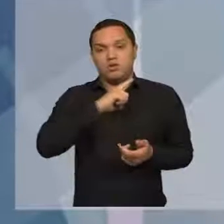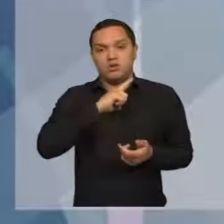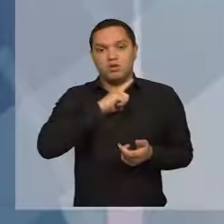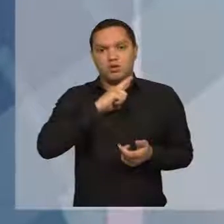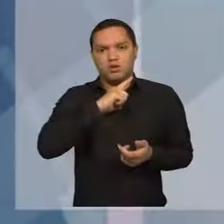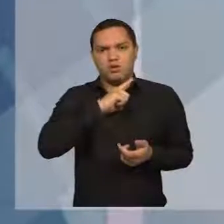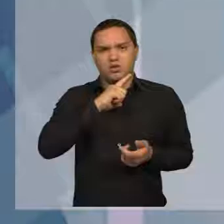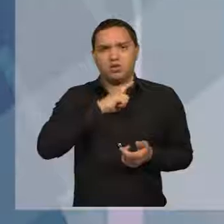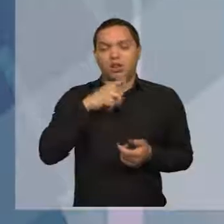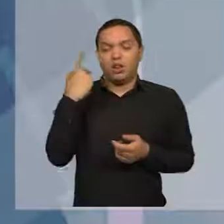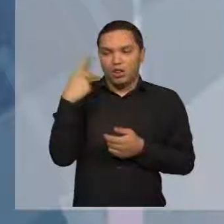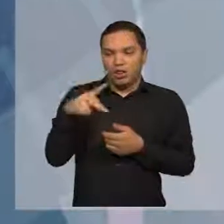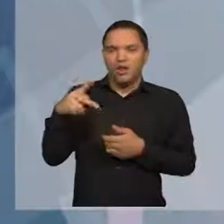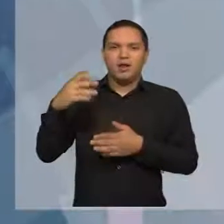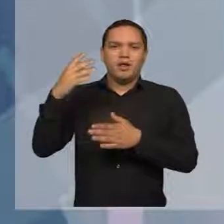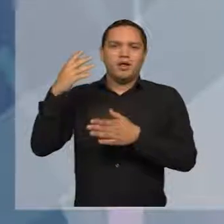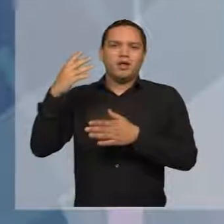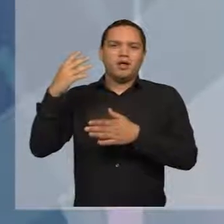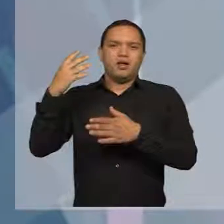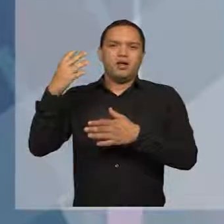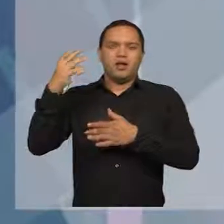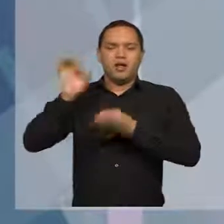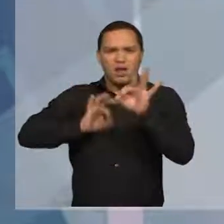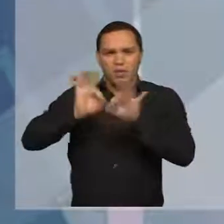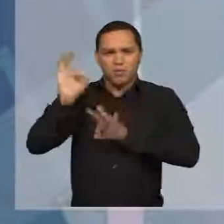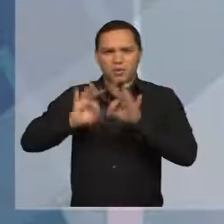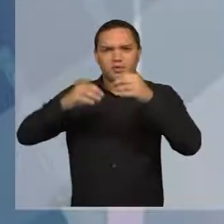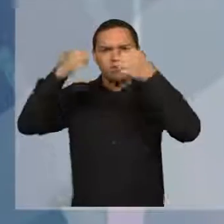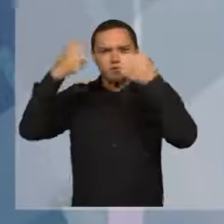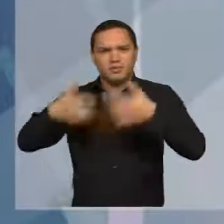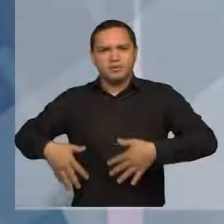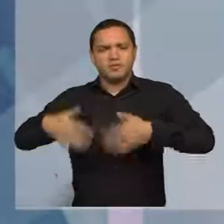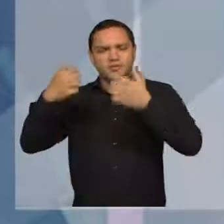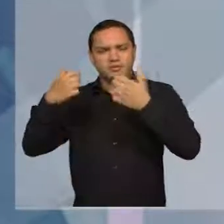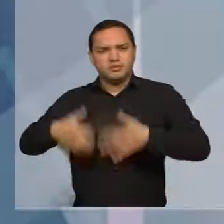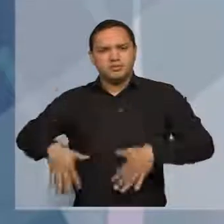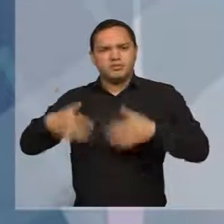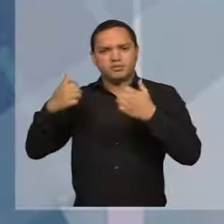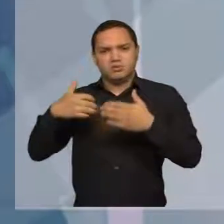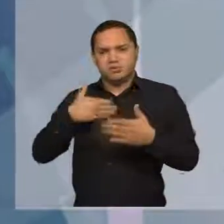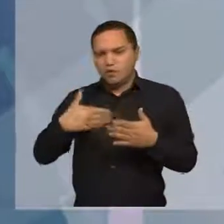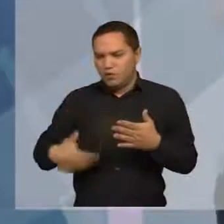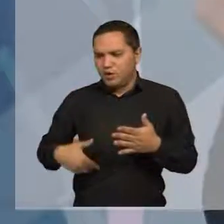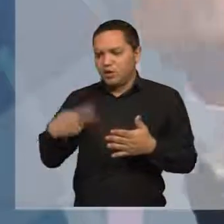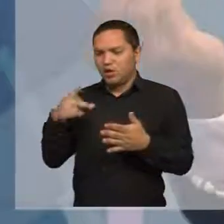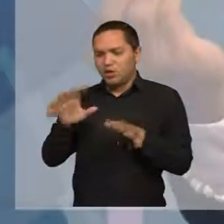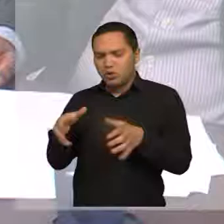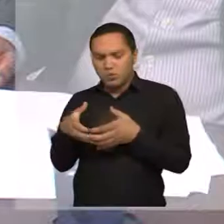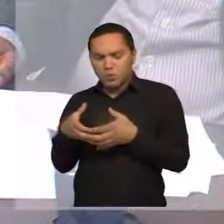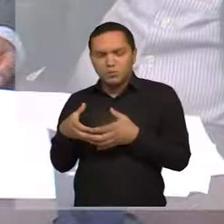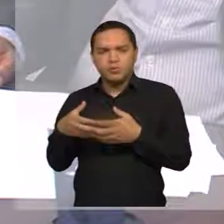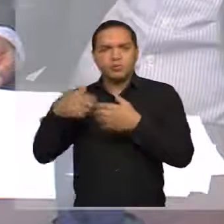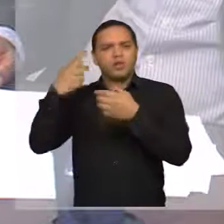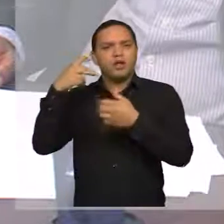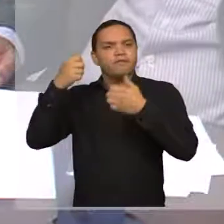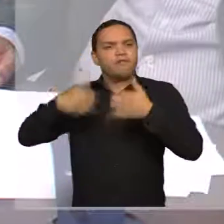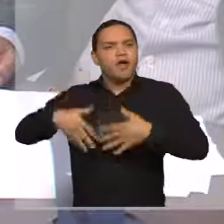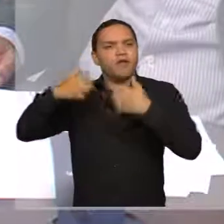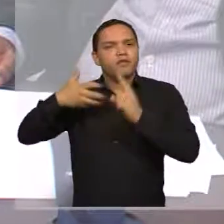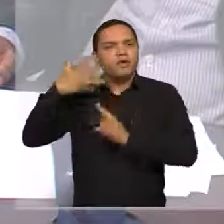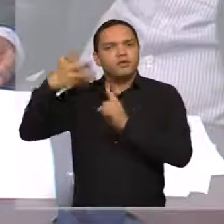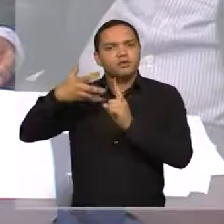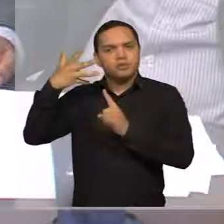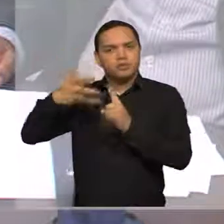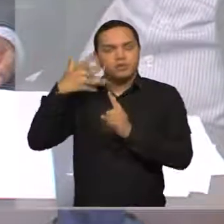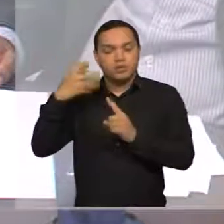o discurso, né, que é elaborado por uma parcela do governo e o que